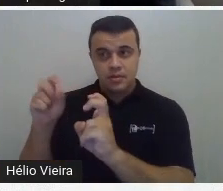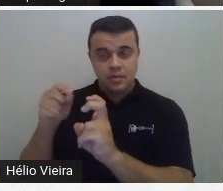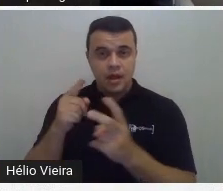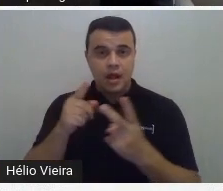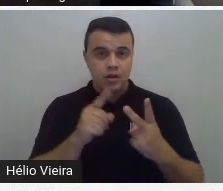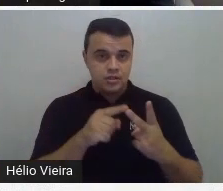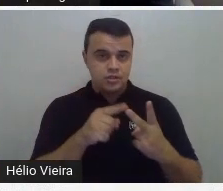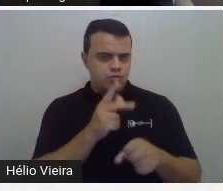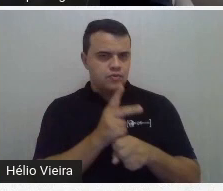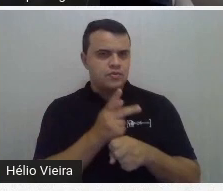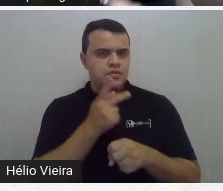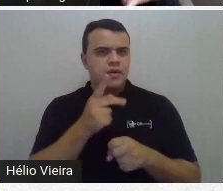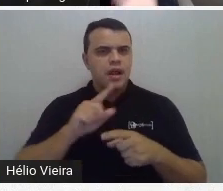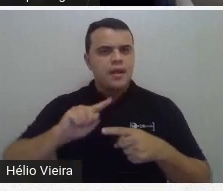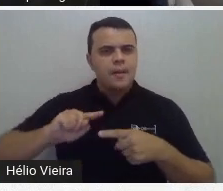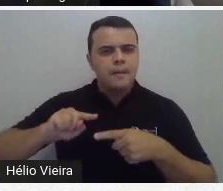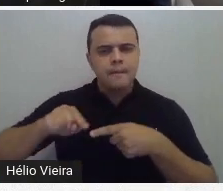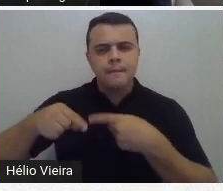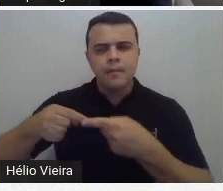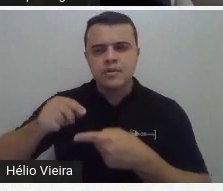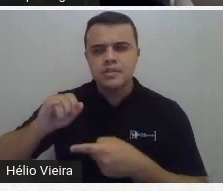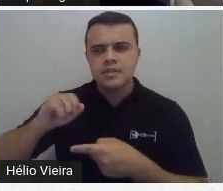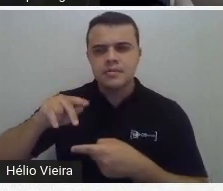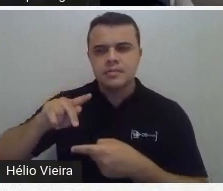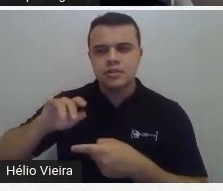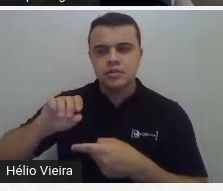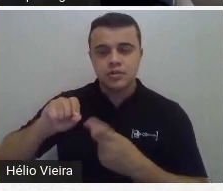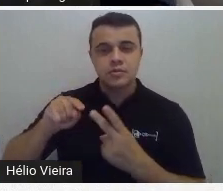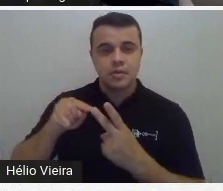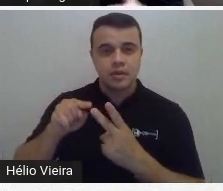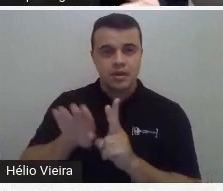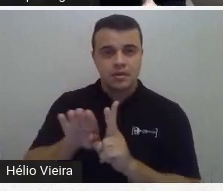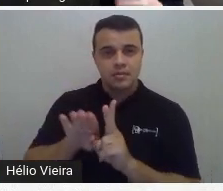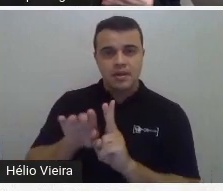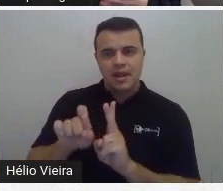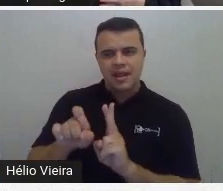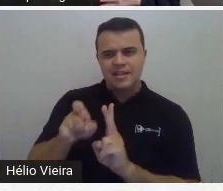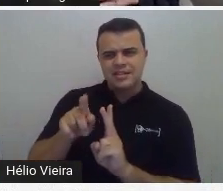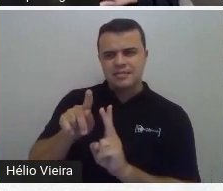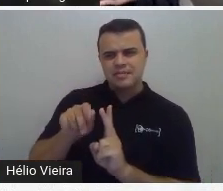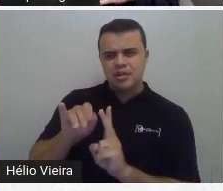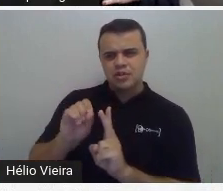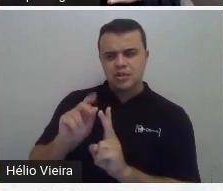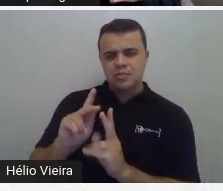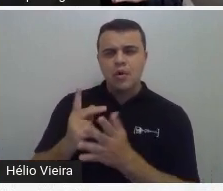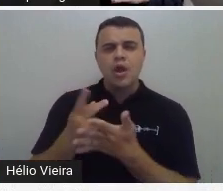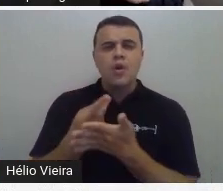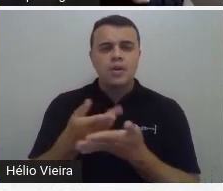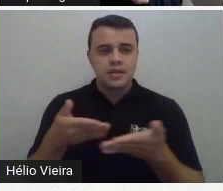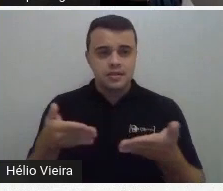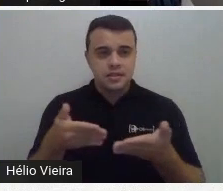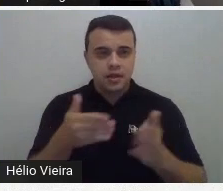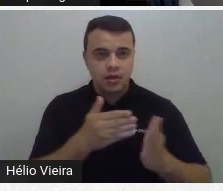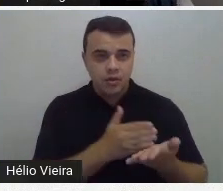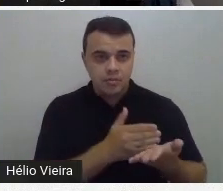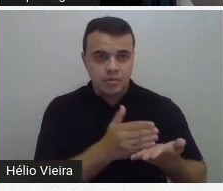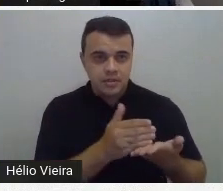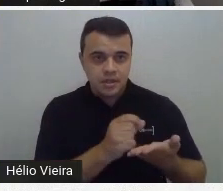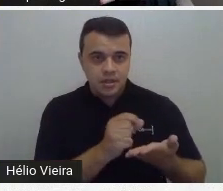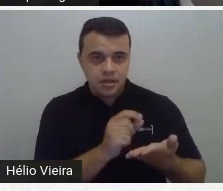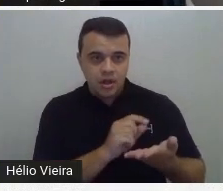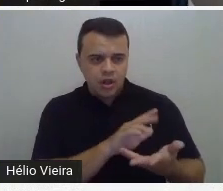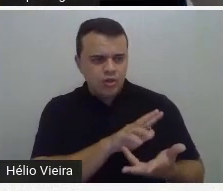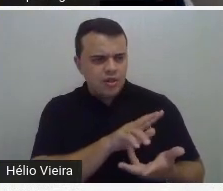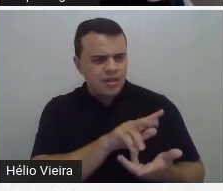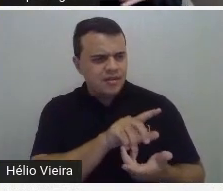um pouquinho do pós-impressionismo e também do expressionismo. Então, o que vai acontecer agora? Nós vamos partir dos estilos universais, ou